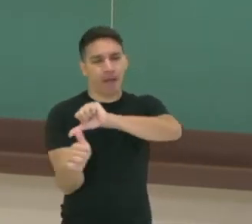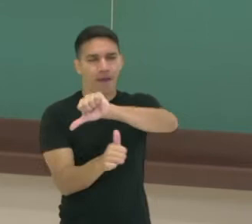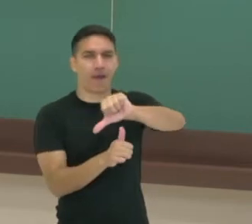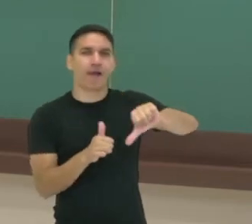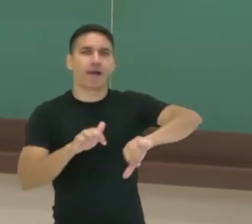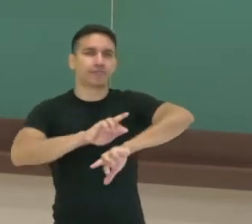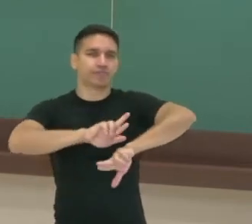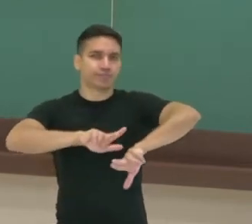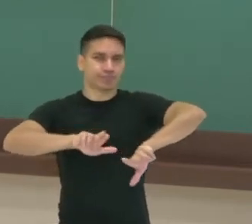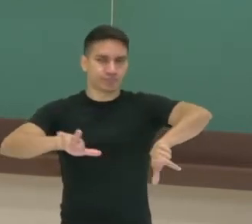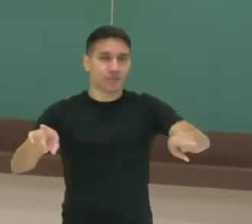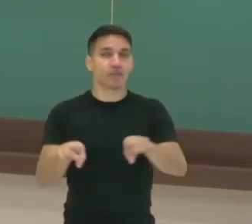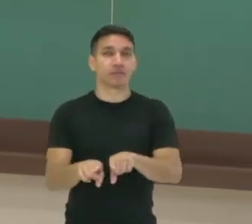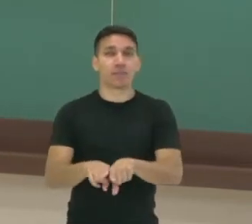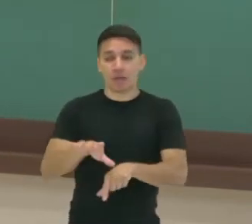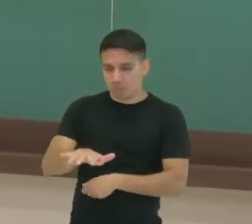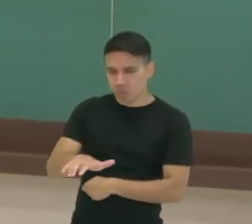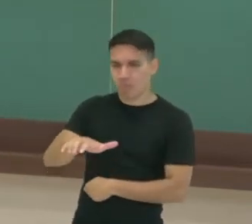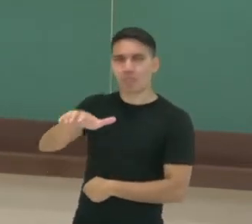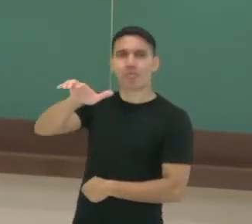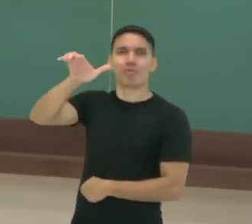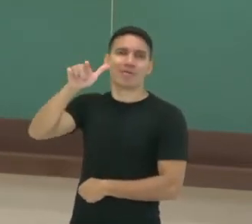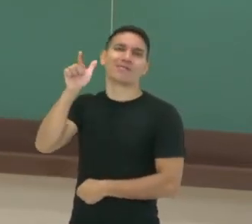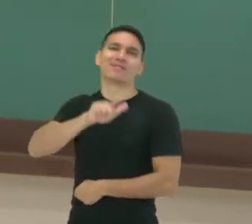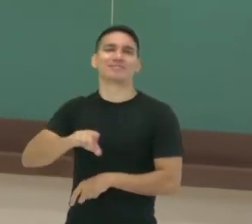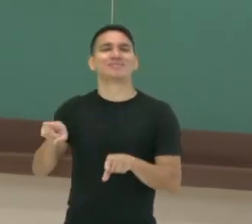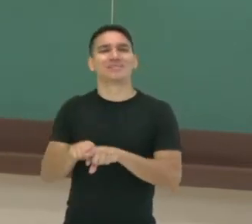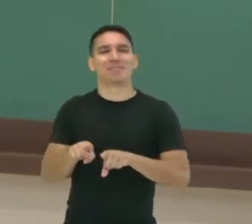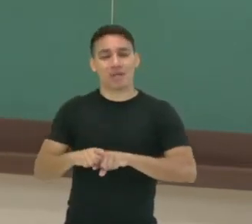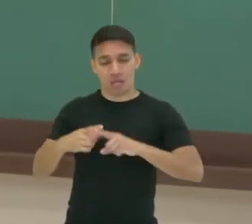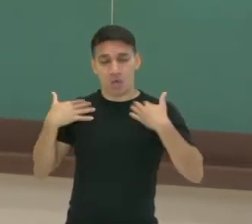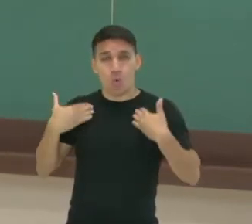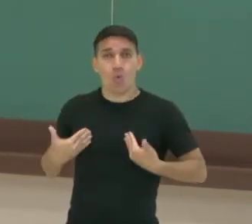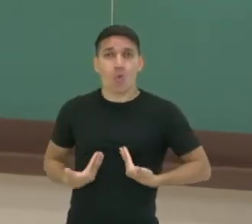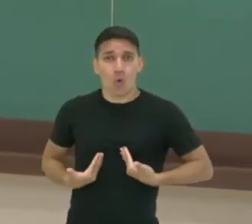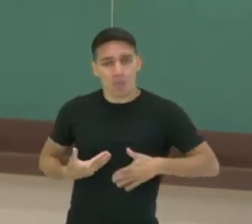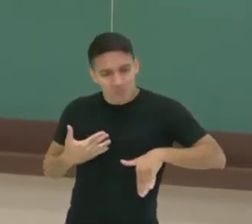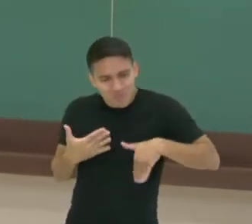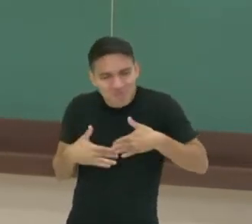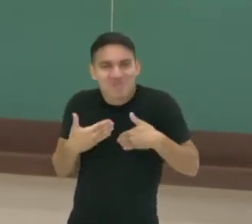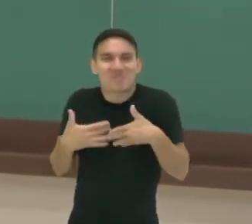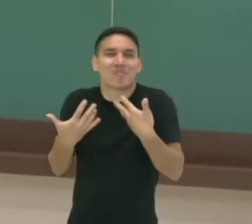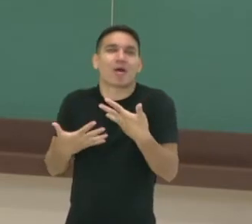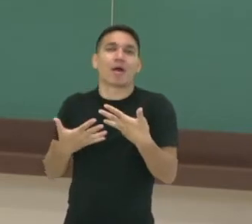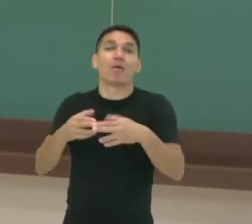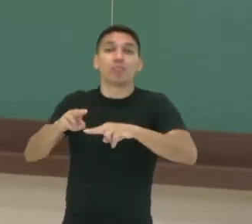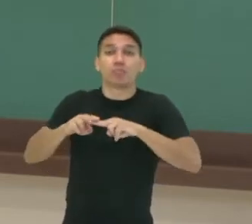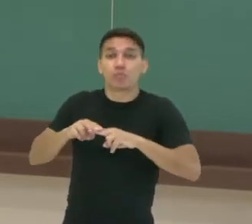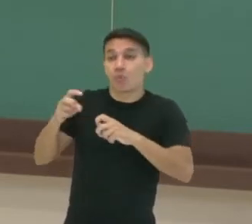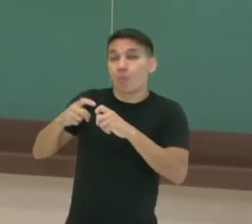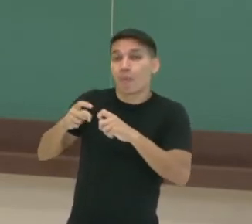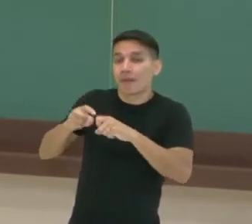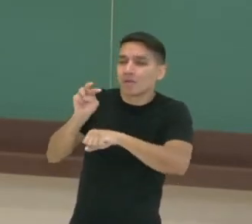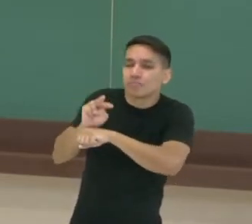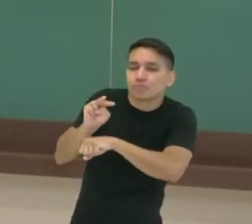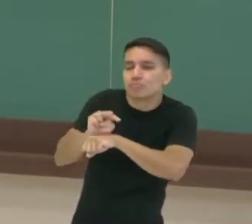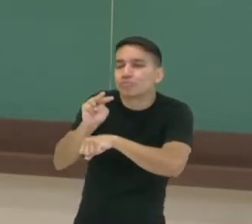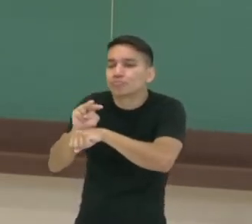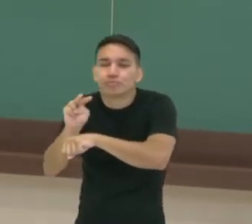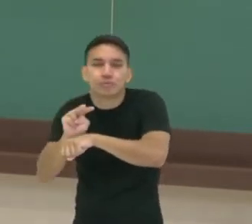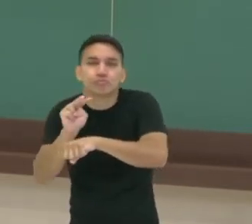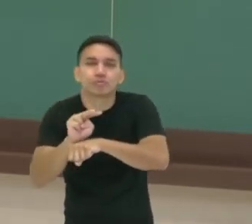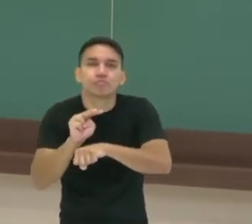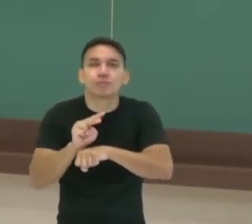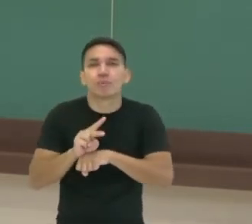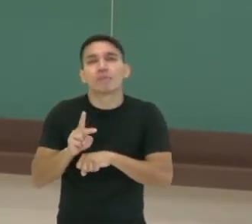o crescimento, o desenvolvimento do corpo. E esse médico vai acompanhar esse